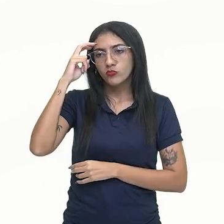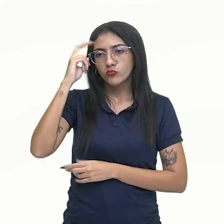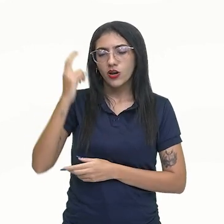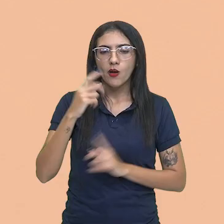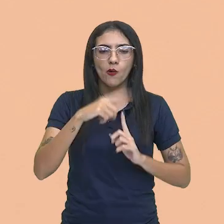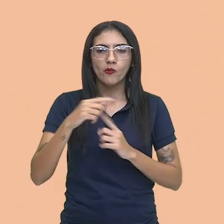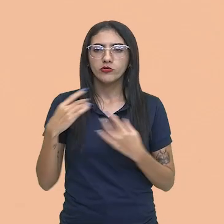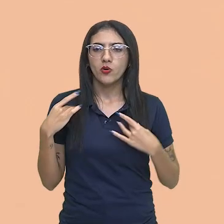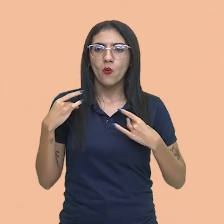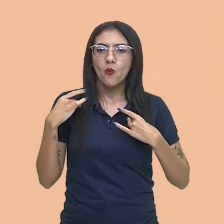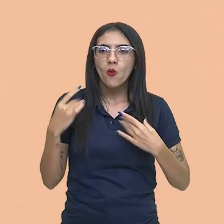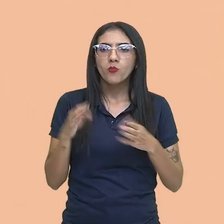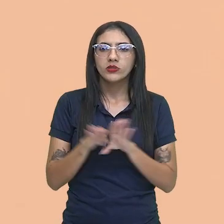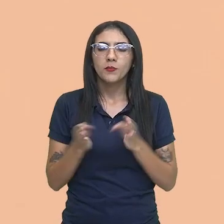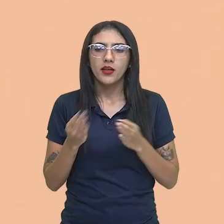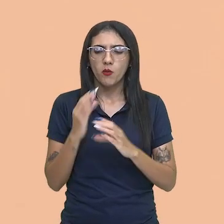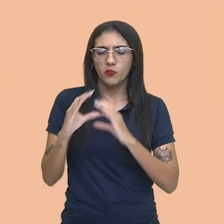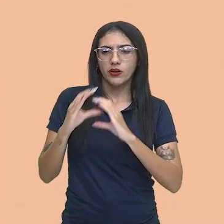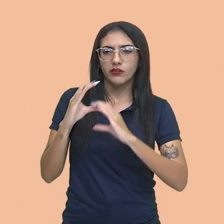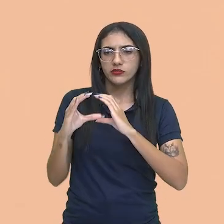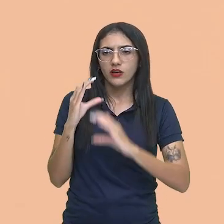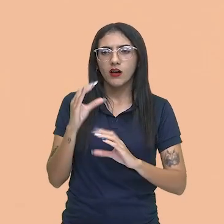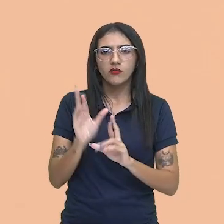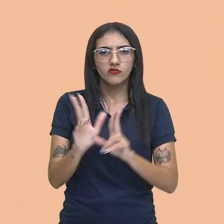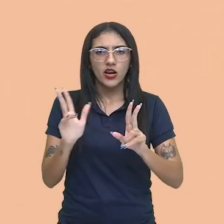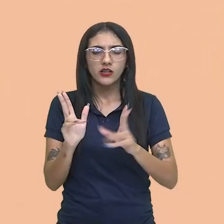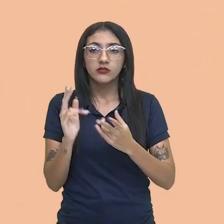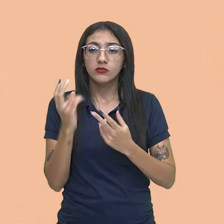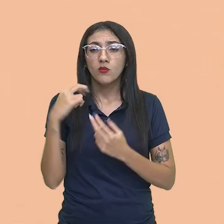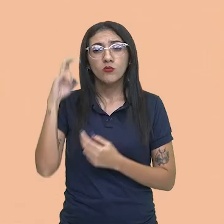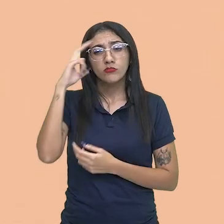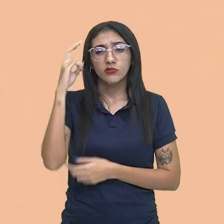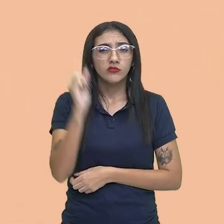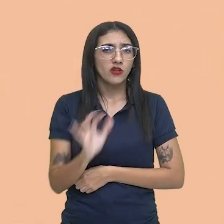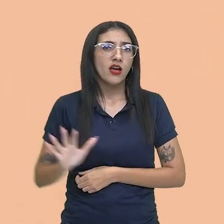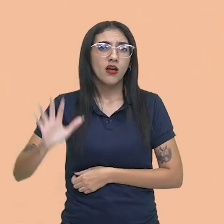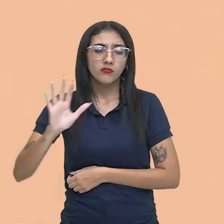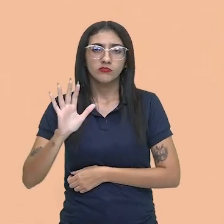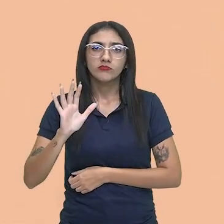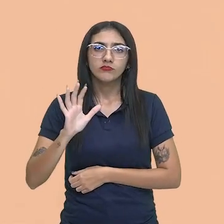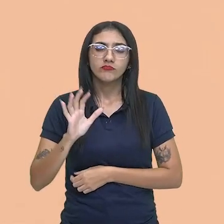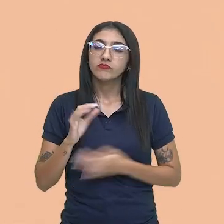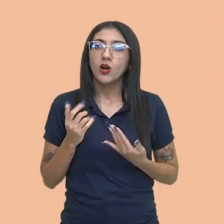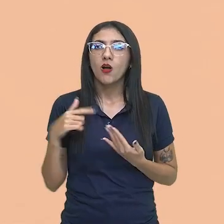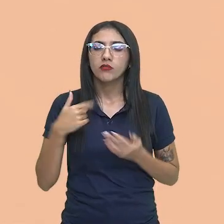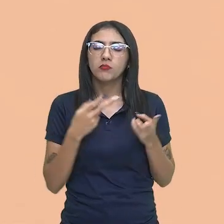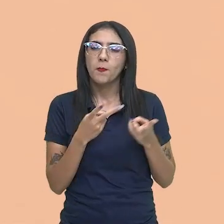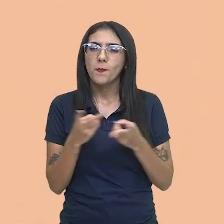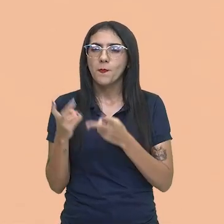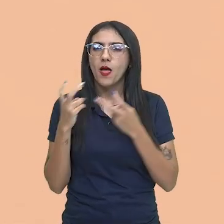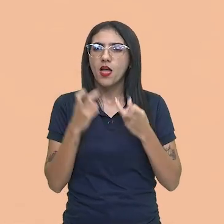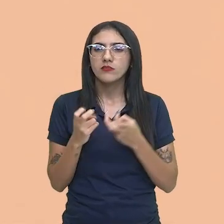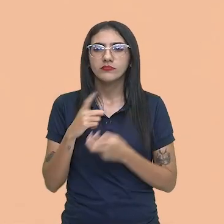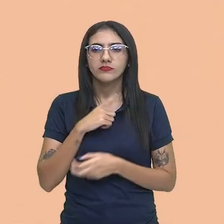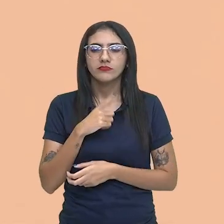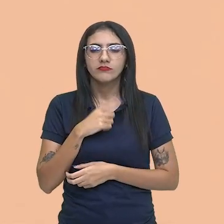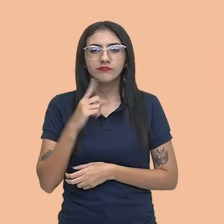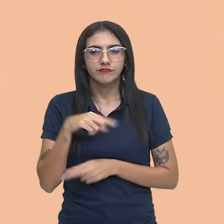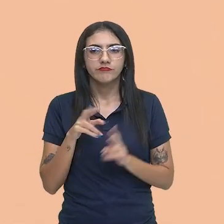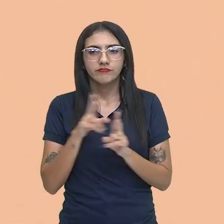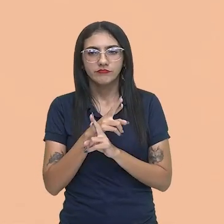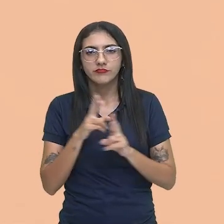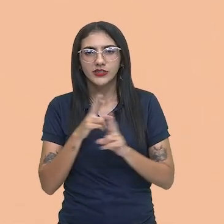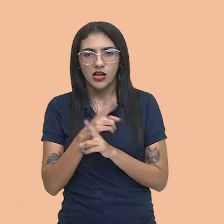forma de se vestir, a forma de se comunicar, a cultura de uma forma geral. Então a gente vai observar essa